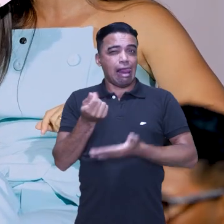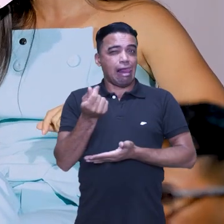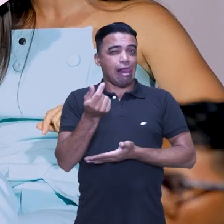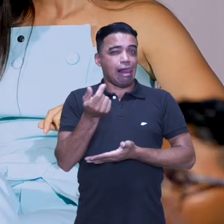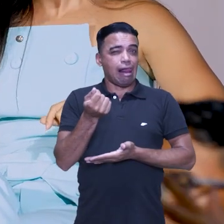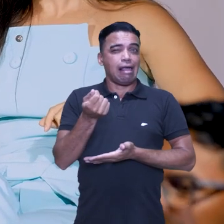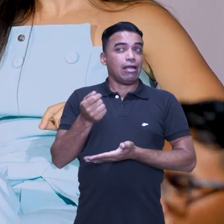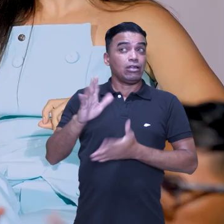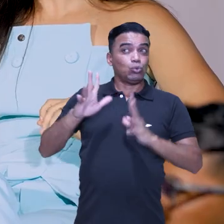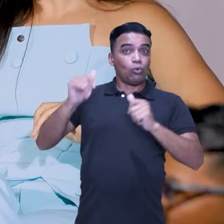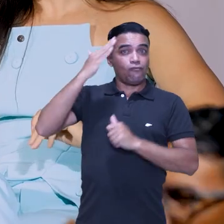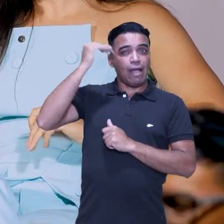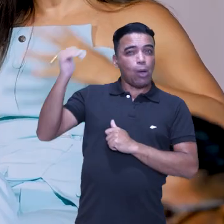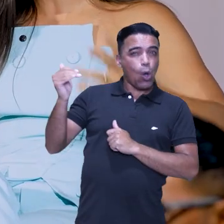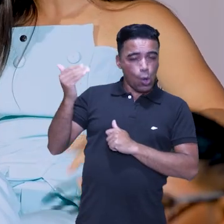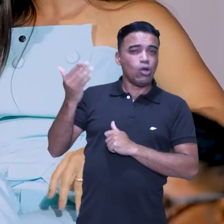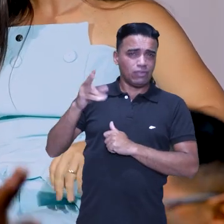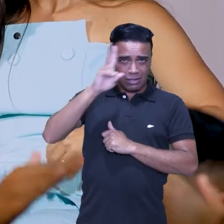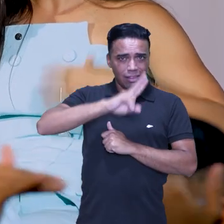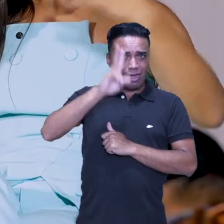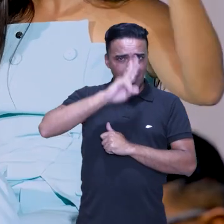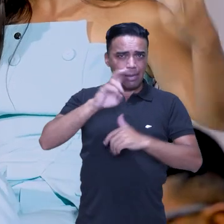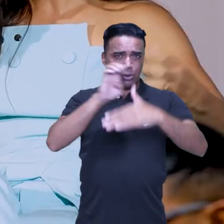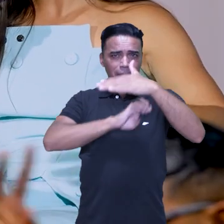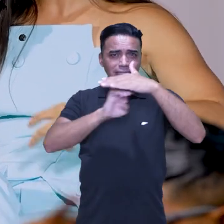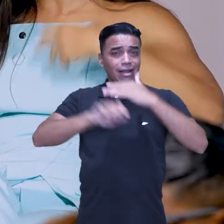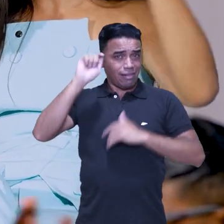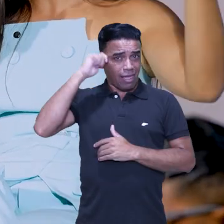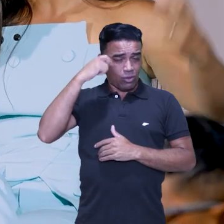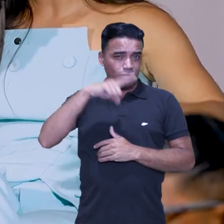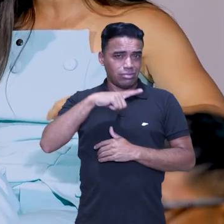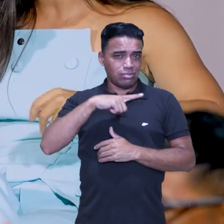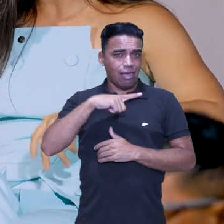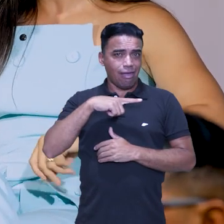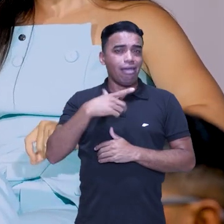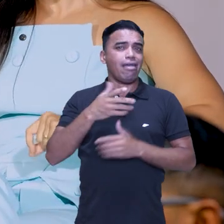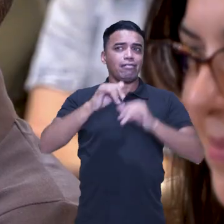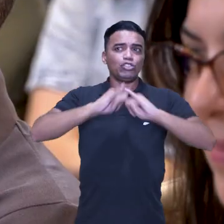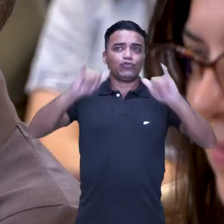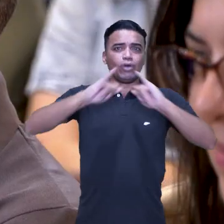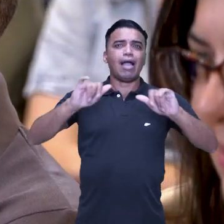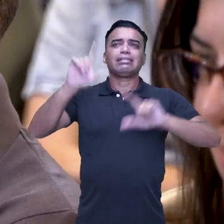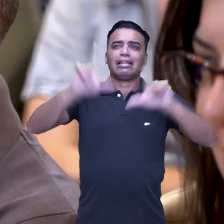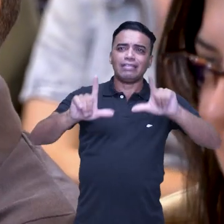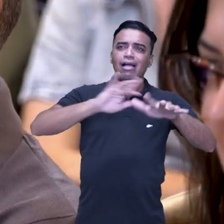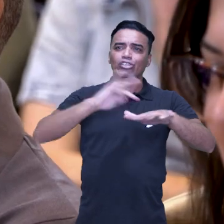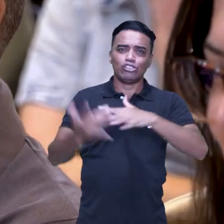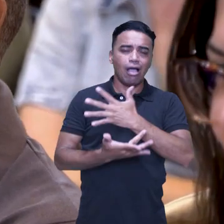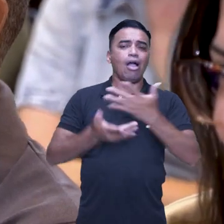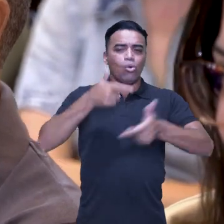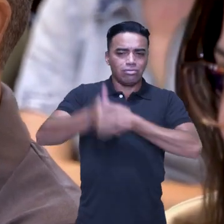pela mídia. Vocês se lembram de algum empresário negro que foi amplamente divulgado pela mídia, que teve o seu